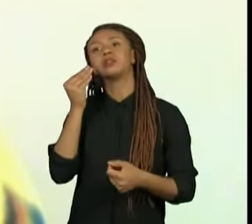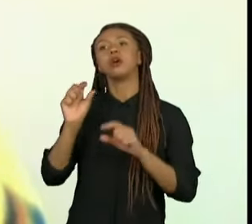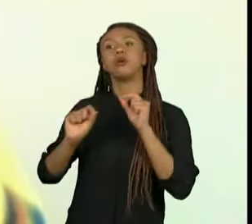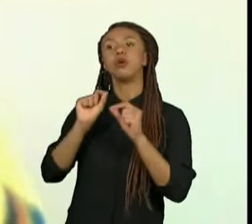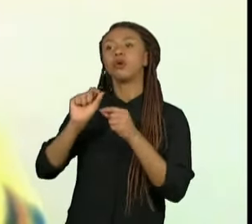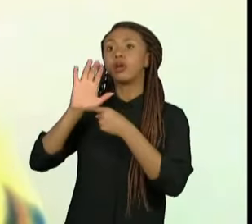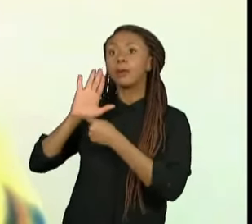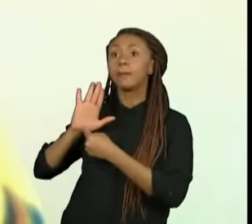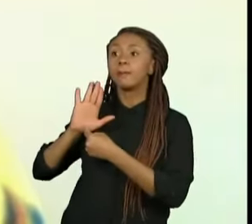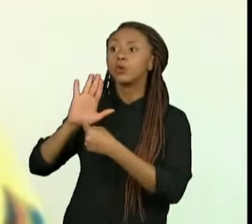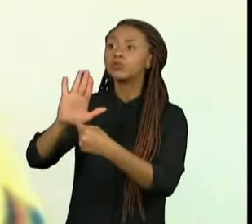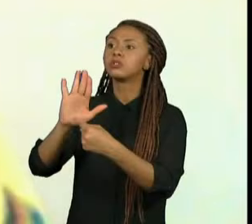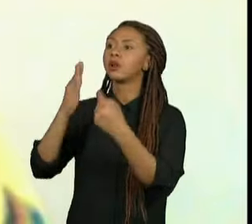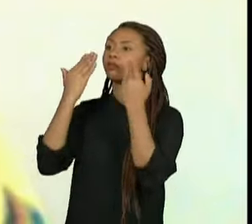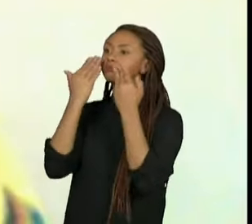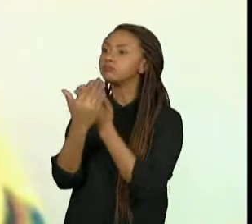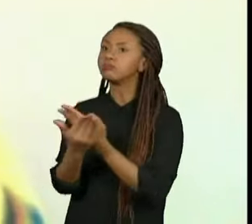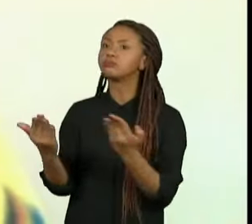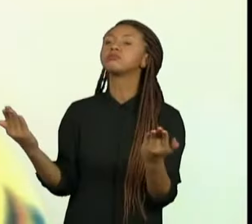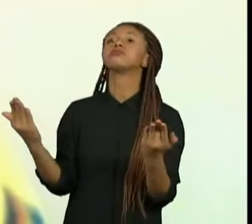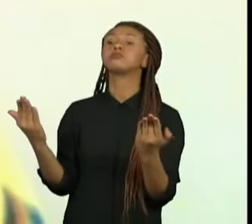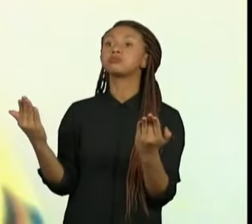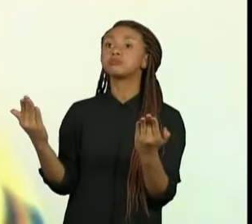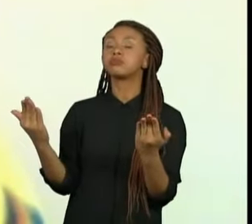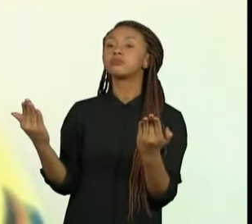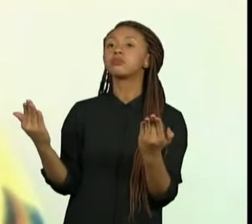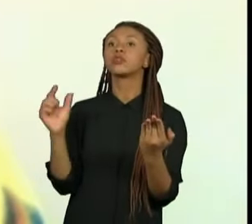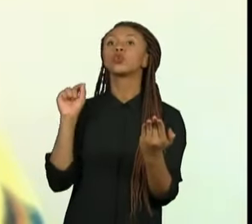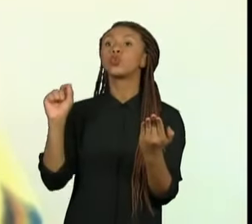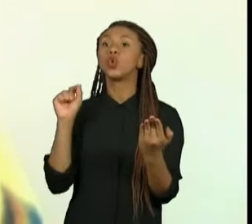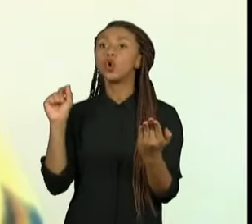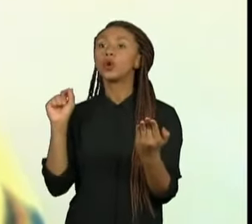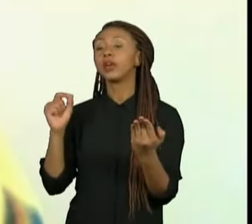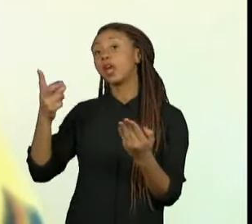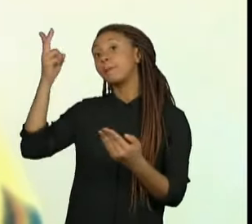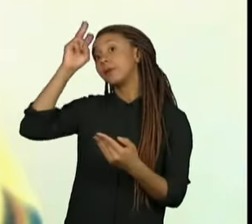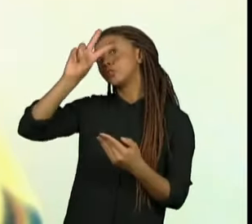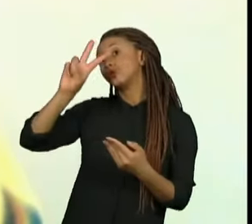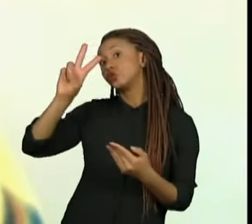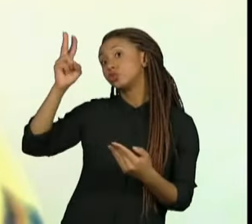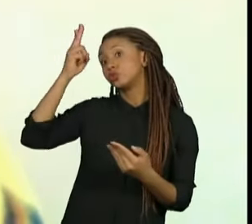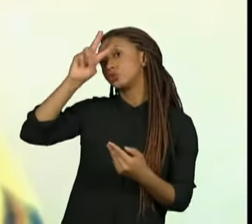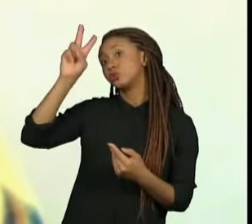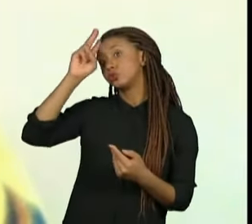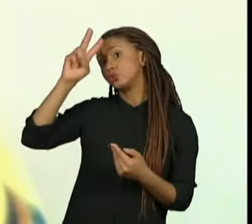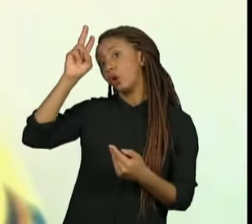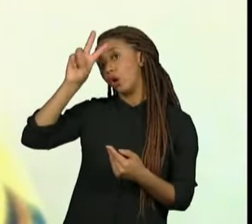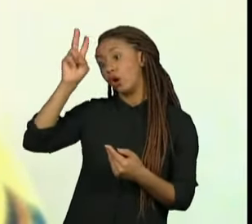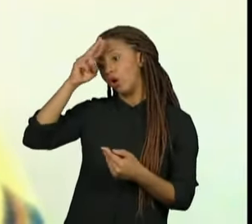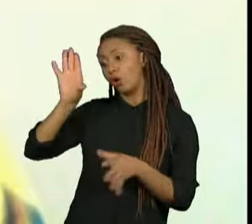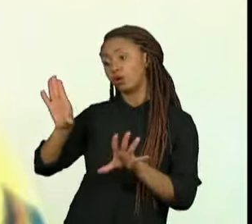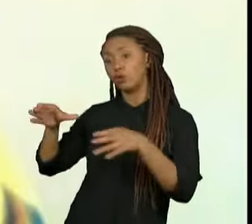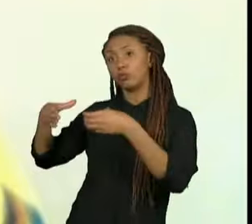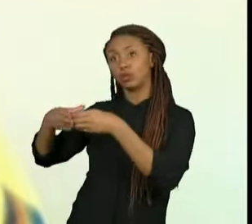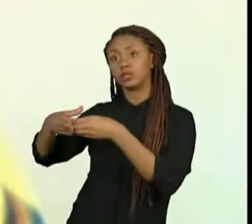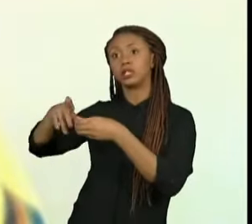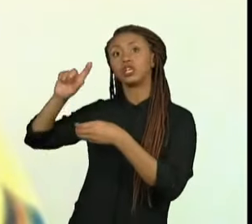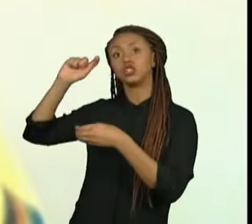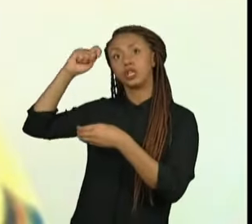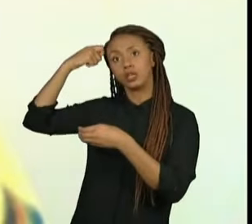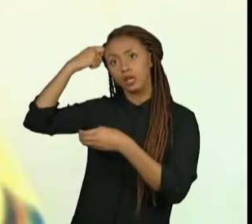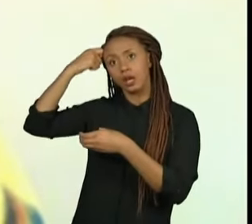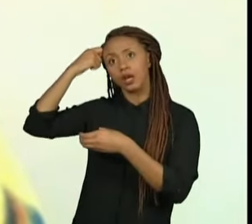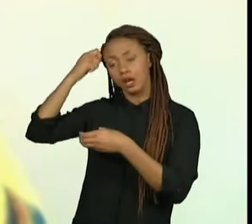marcar ou explicitar uma trajetória histórica da comunidade negra ou da